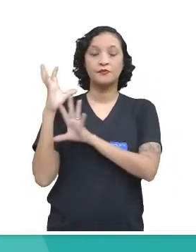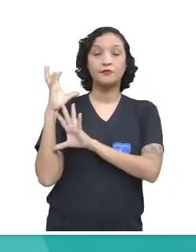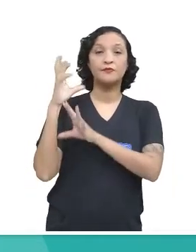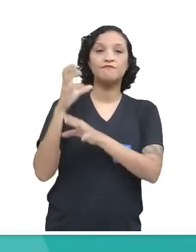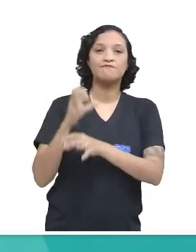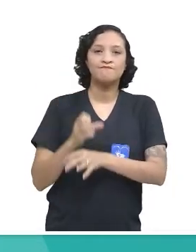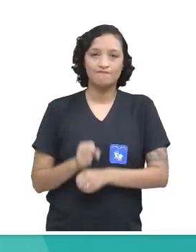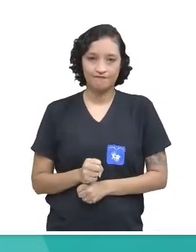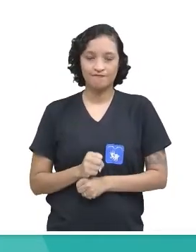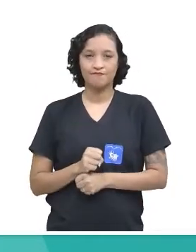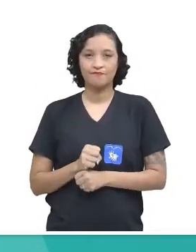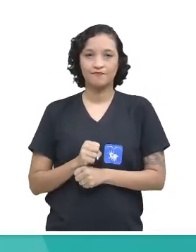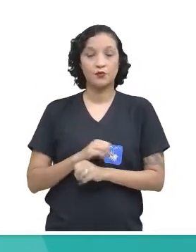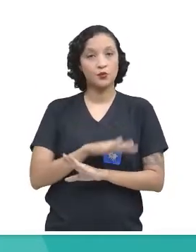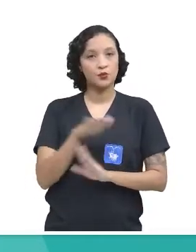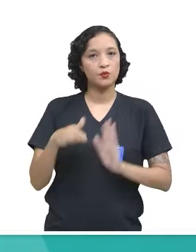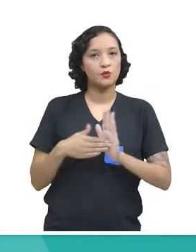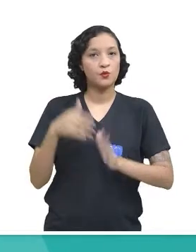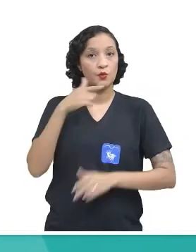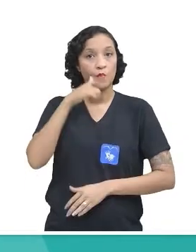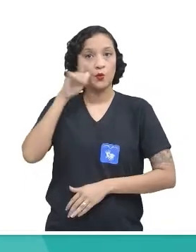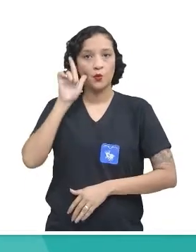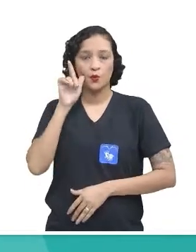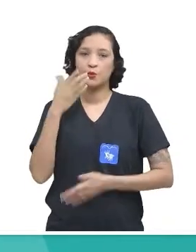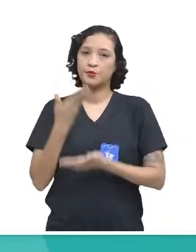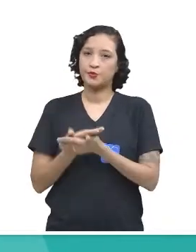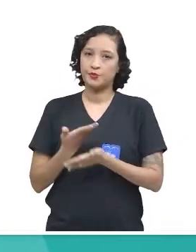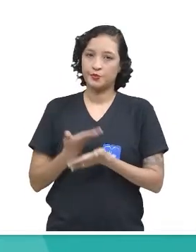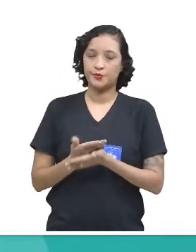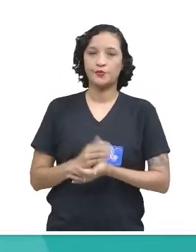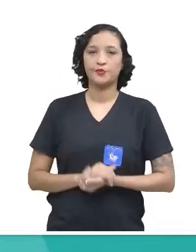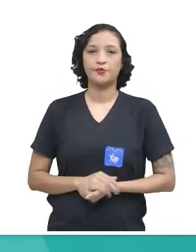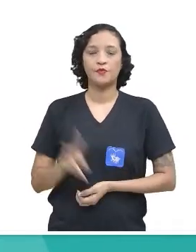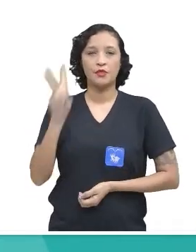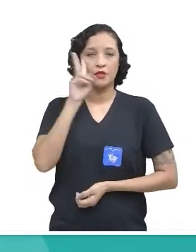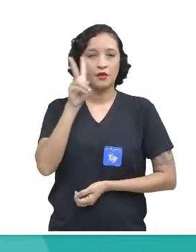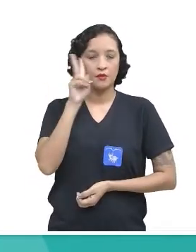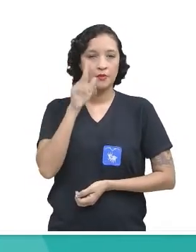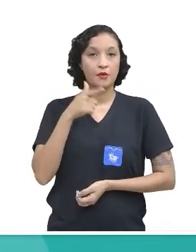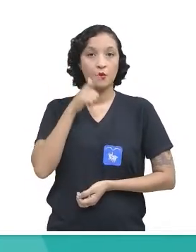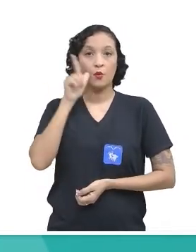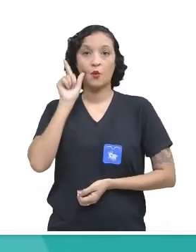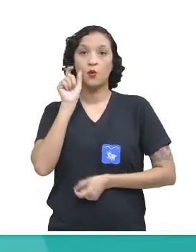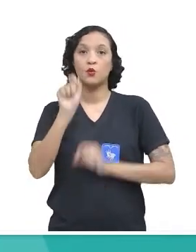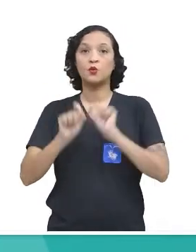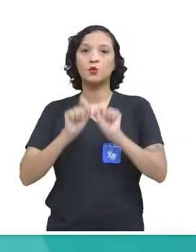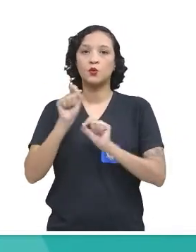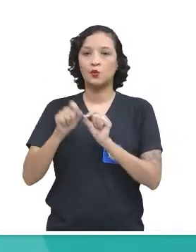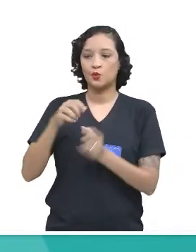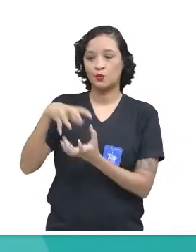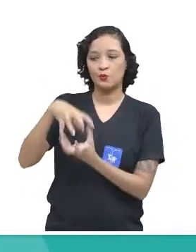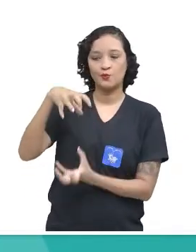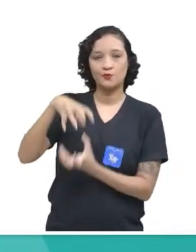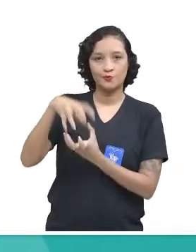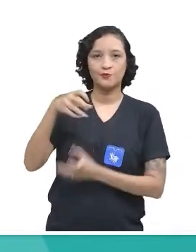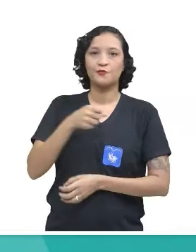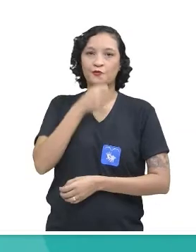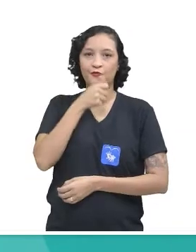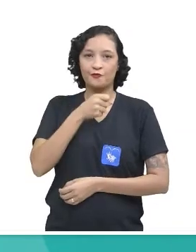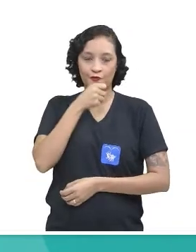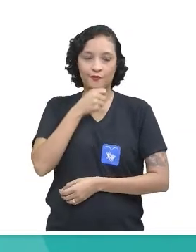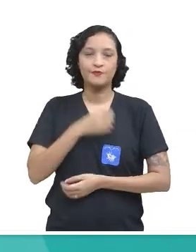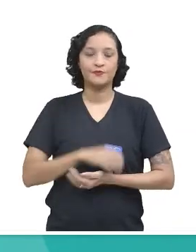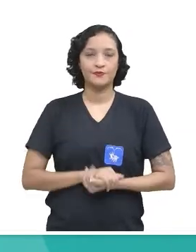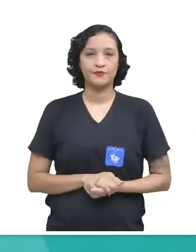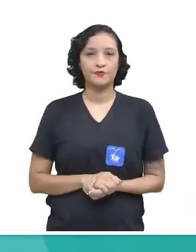foi destacado ontem. Então vamos relembrar que ontem nós falamos sobre o envelhecimento. Então vamos